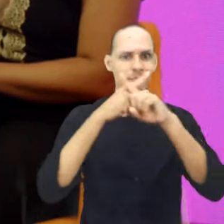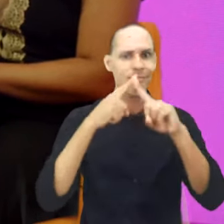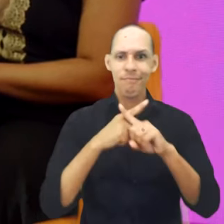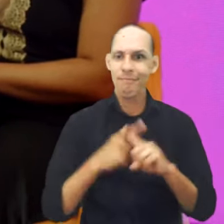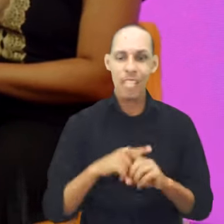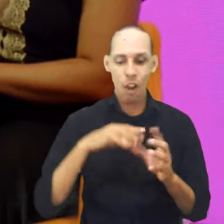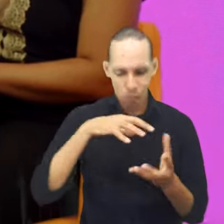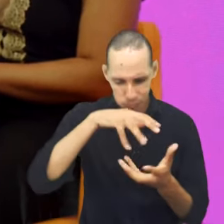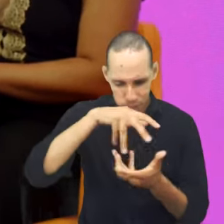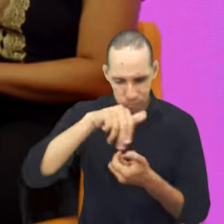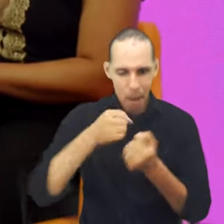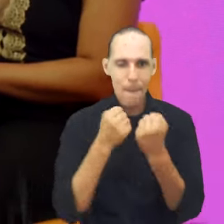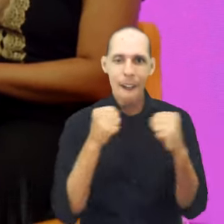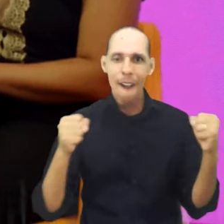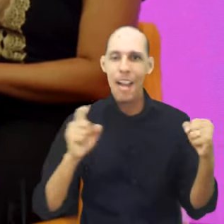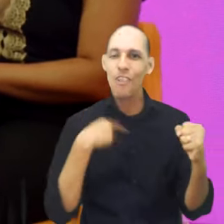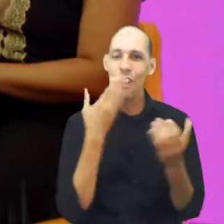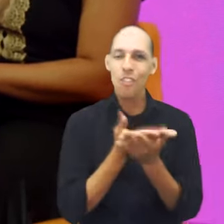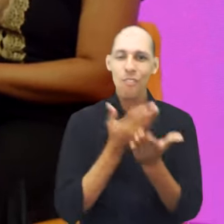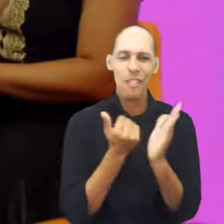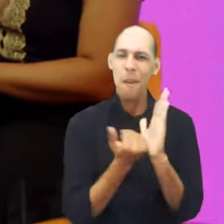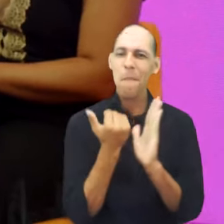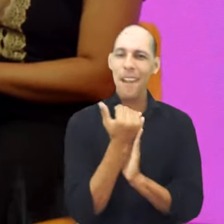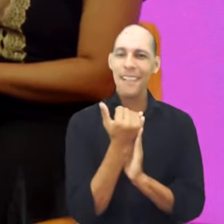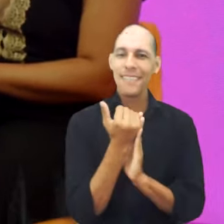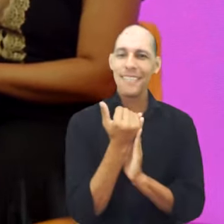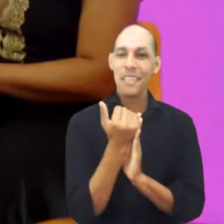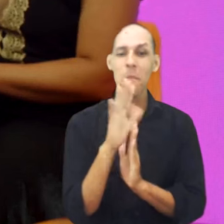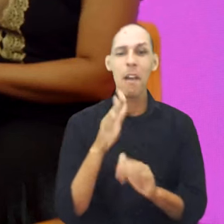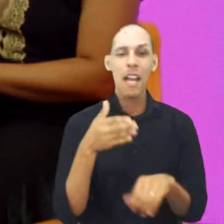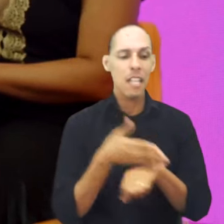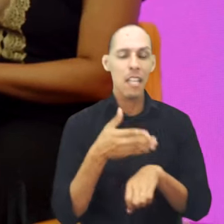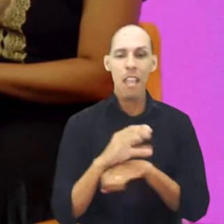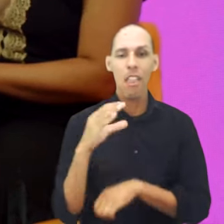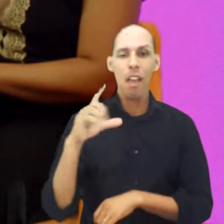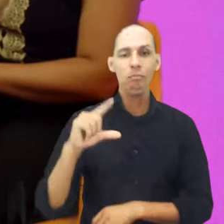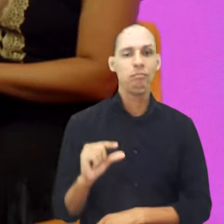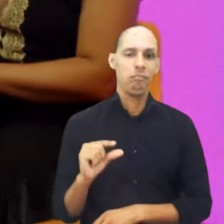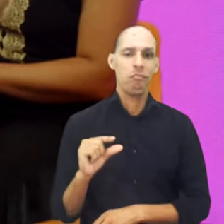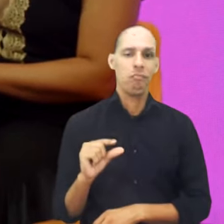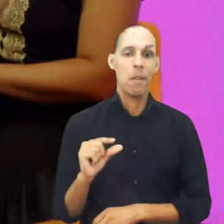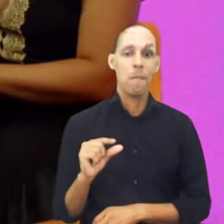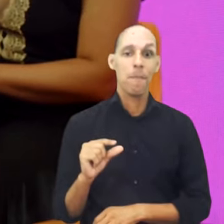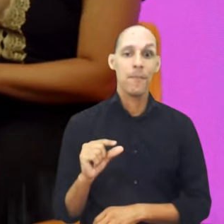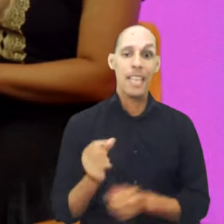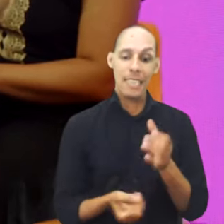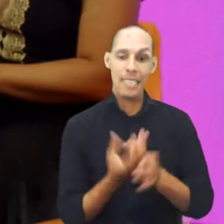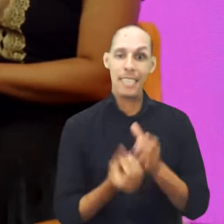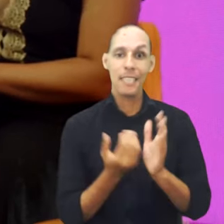universo grande, somos mais estudadas, temos menos acesso a crédito, empreendemos mais